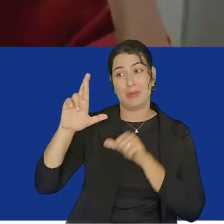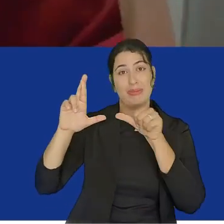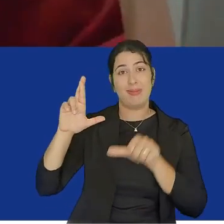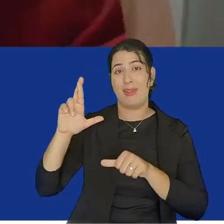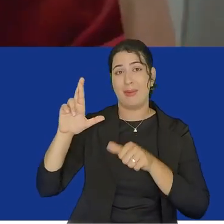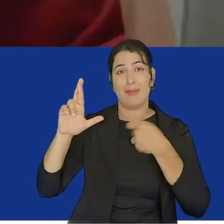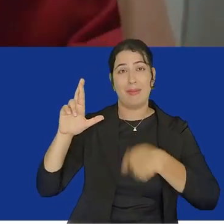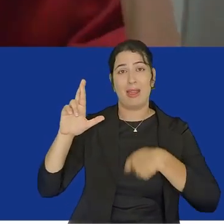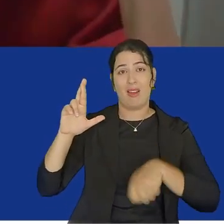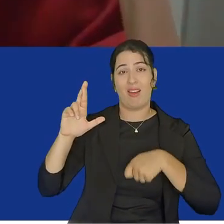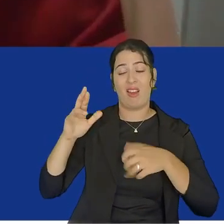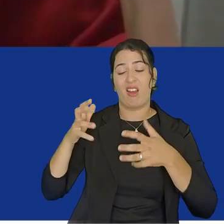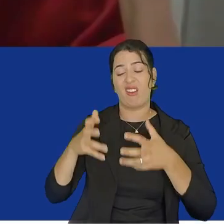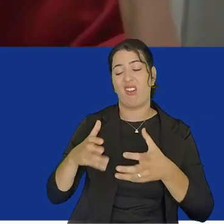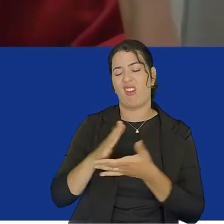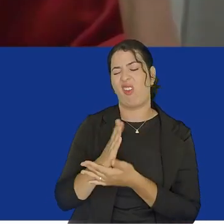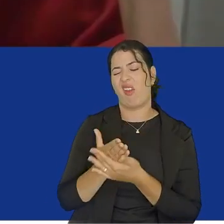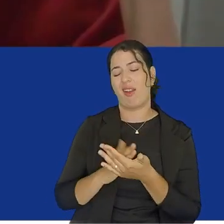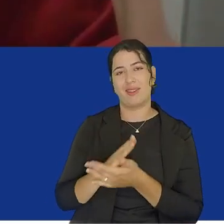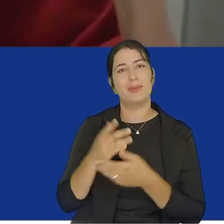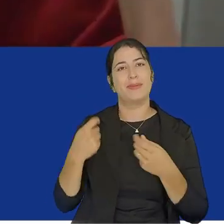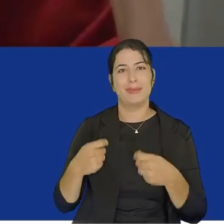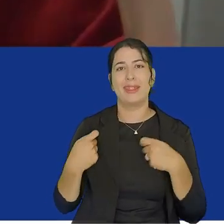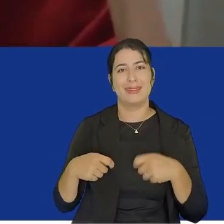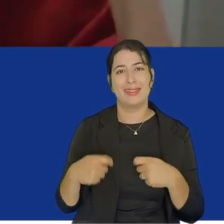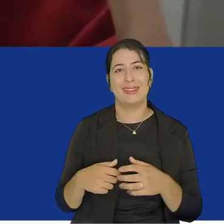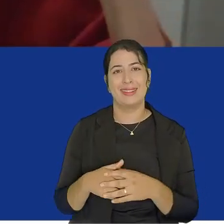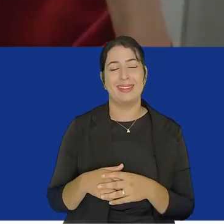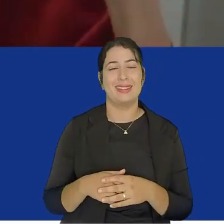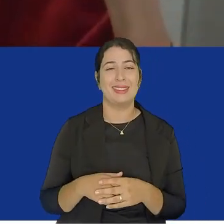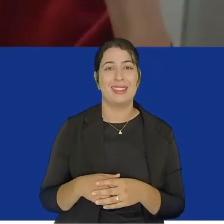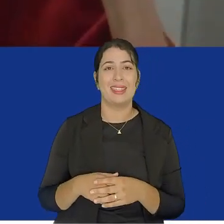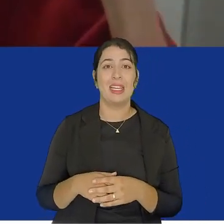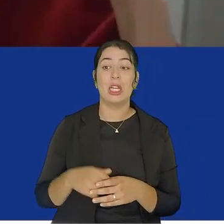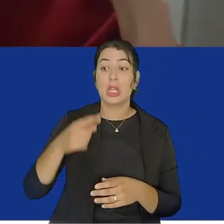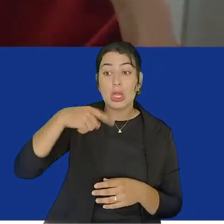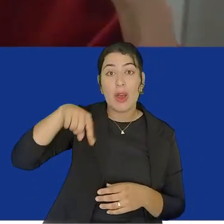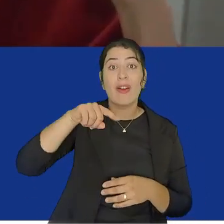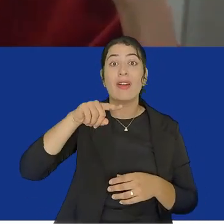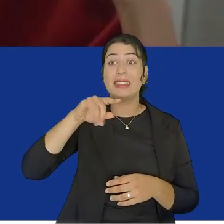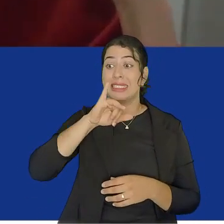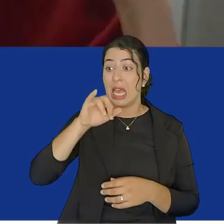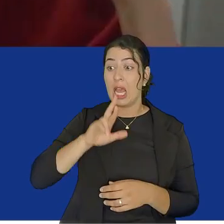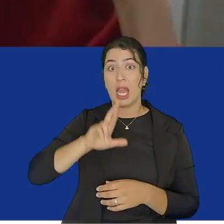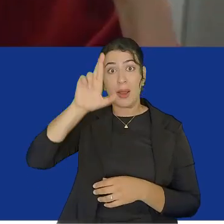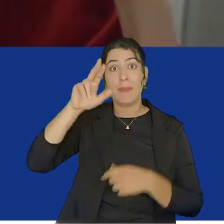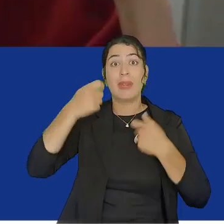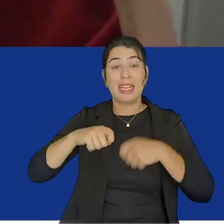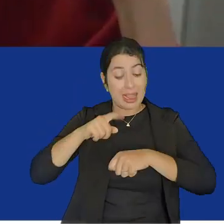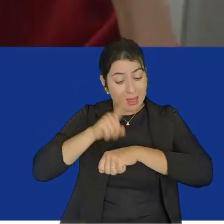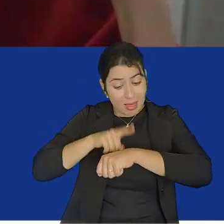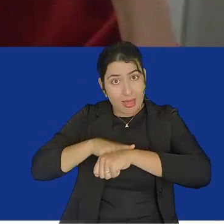Não vai ter jeito. A gente vai ter que virar a chave. Nós vamos ter que dedicar tempo ao tempo com as pessoas.